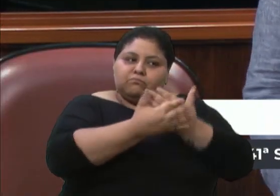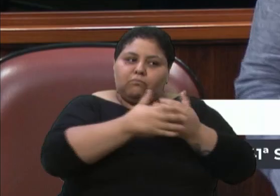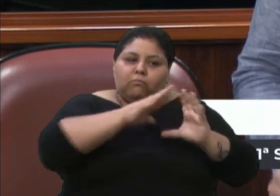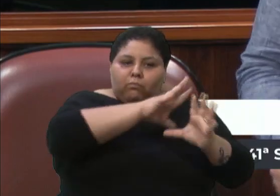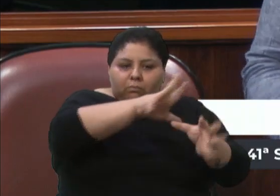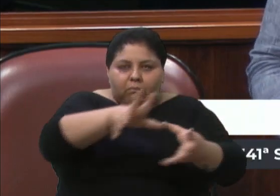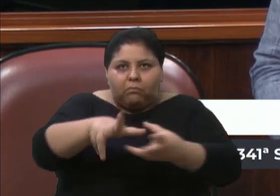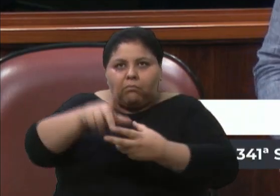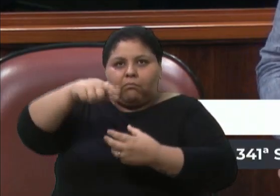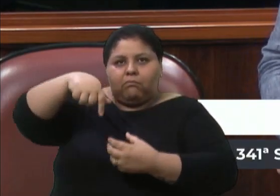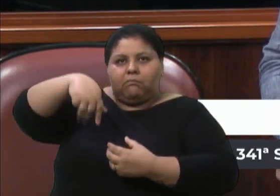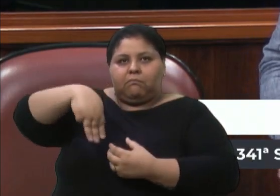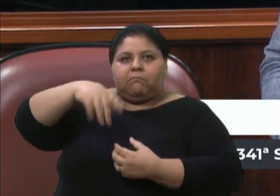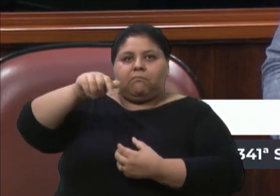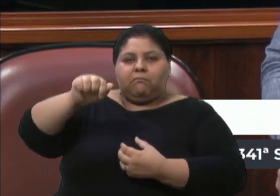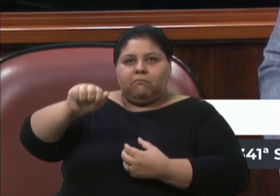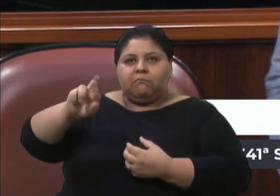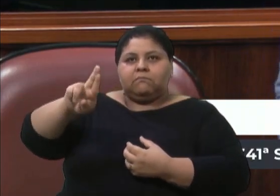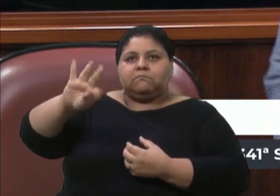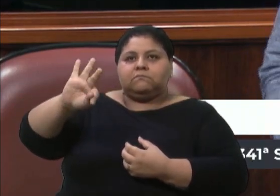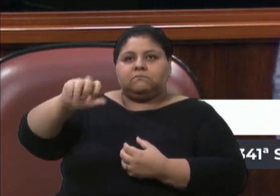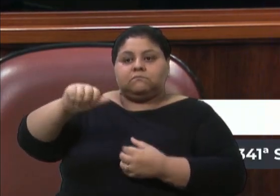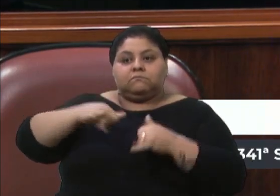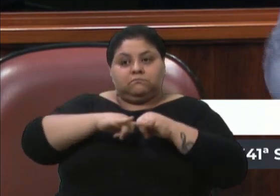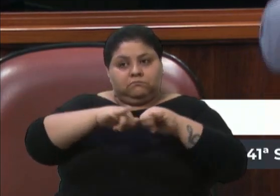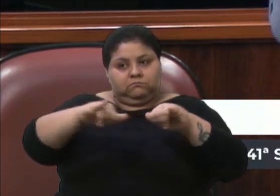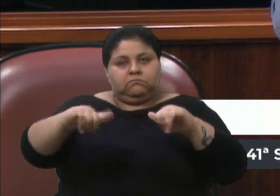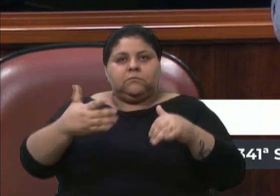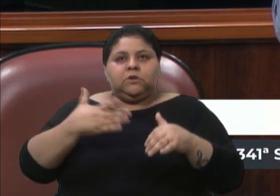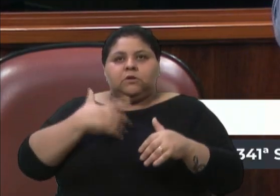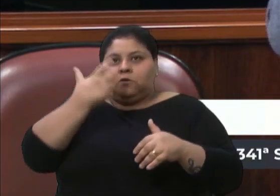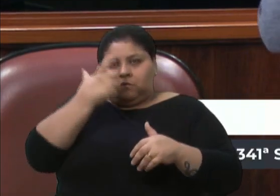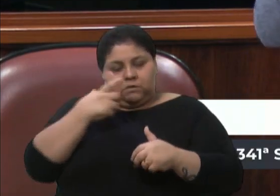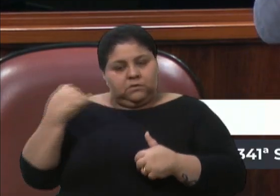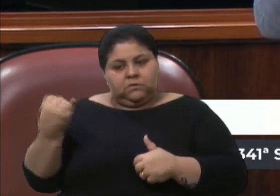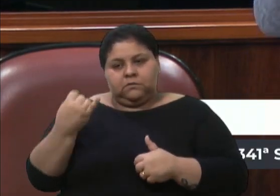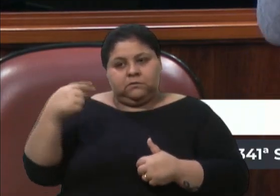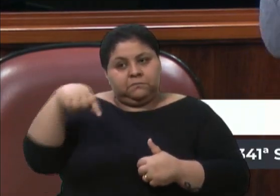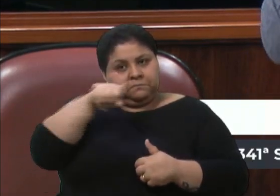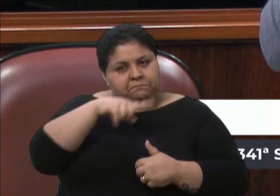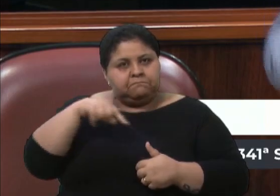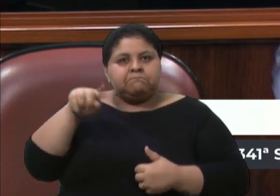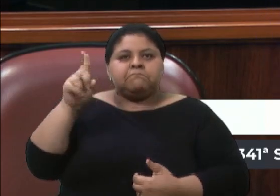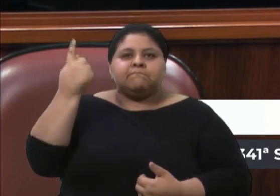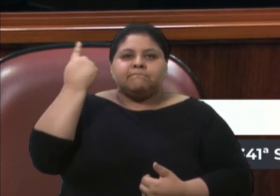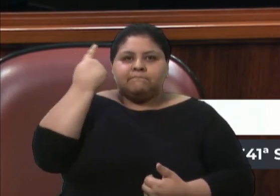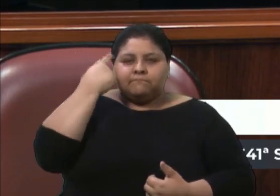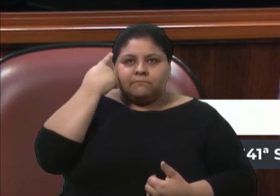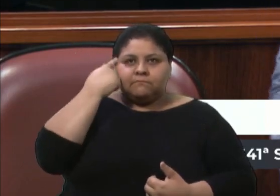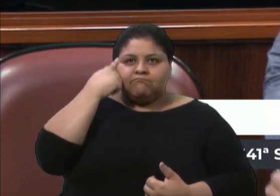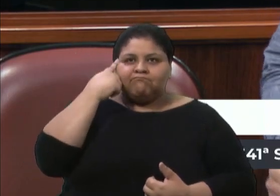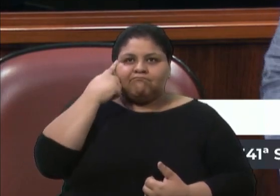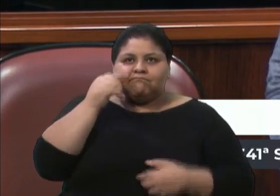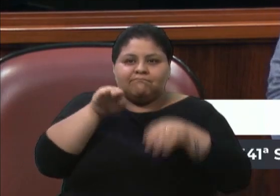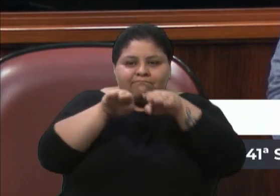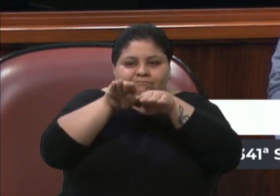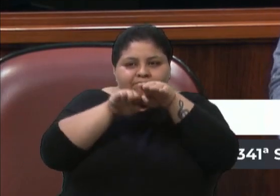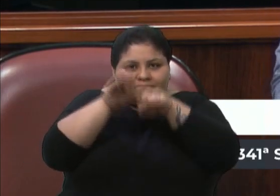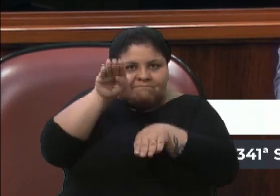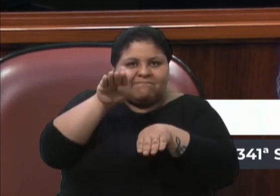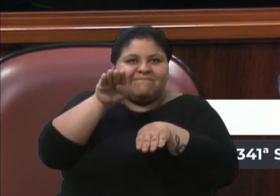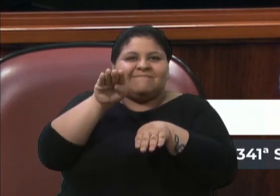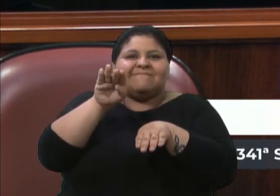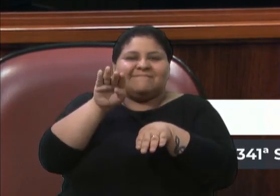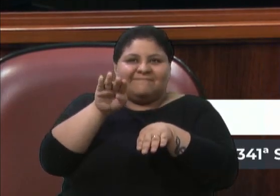um dado que eu acho que ele é bem didático para a gente pensar na desigualdade dessa questão.